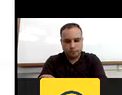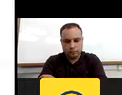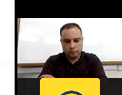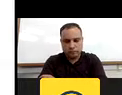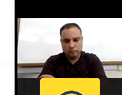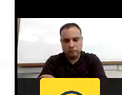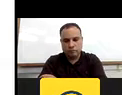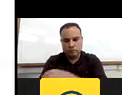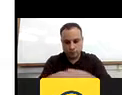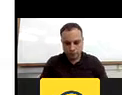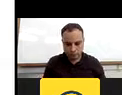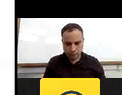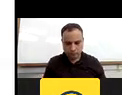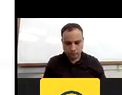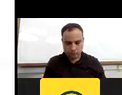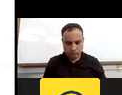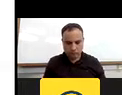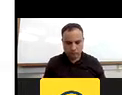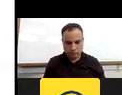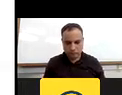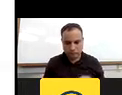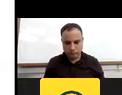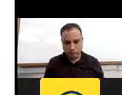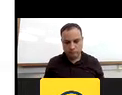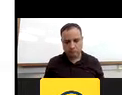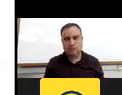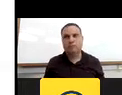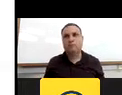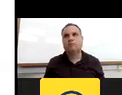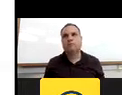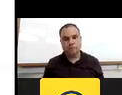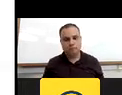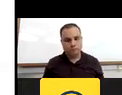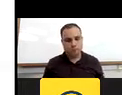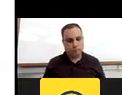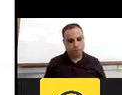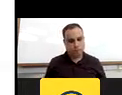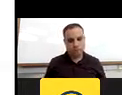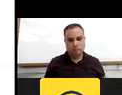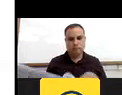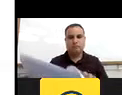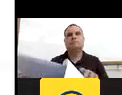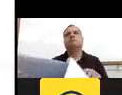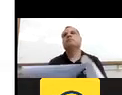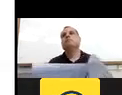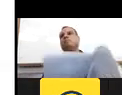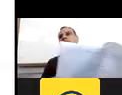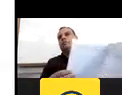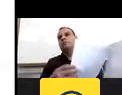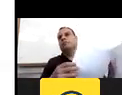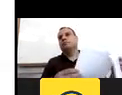né, passaram, e por isso deixando aí os estudos de lado, né? E retomando depois, eles buscam